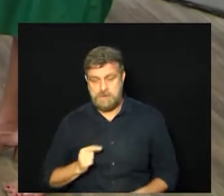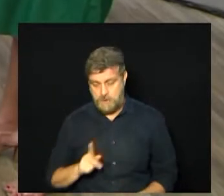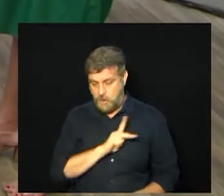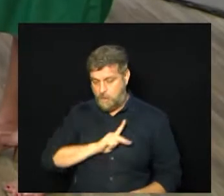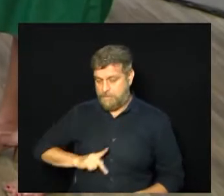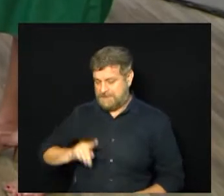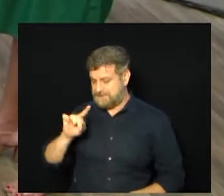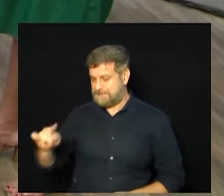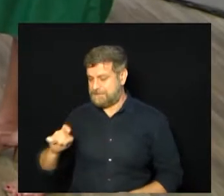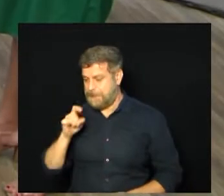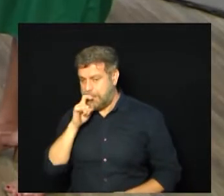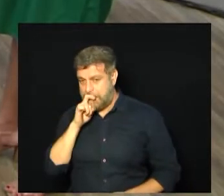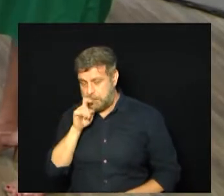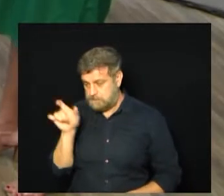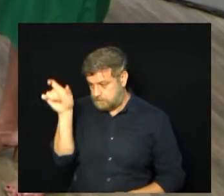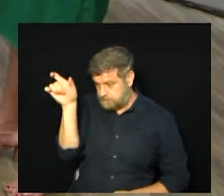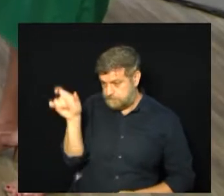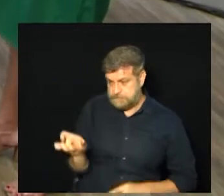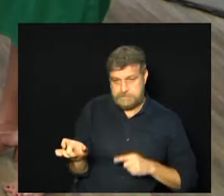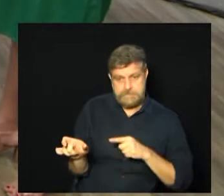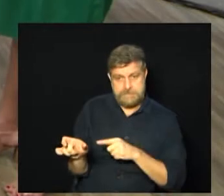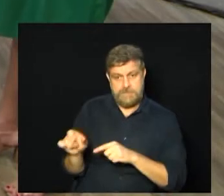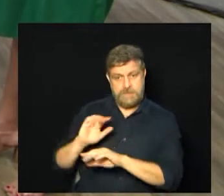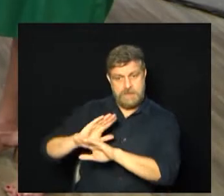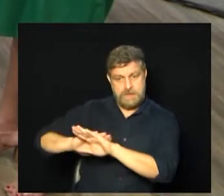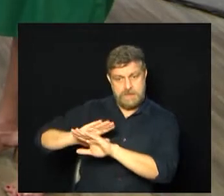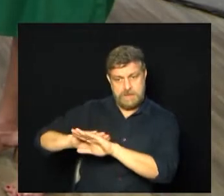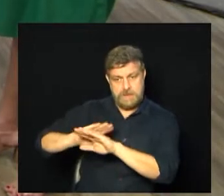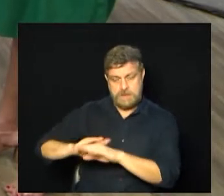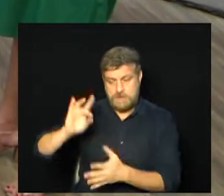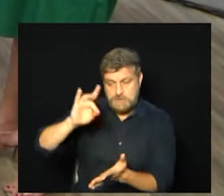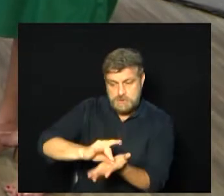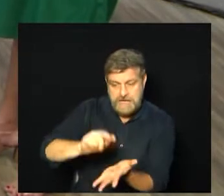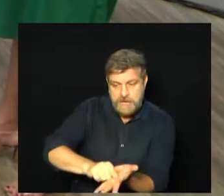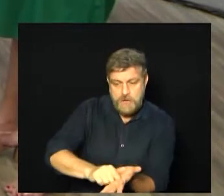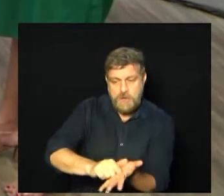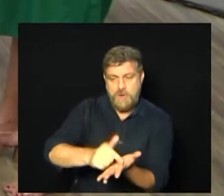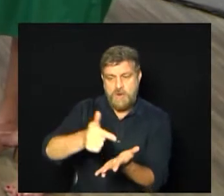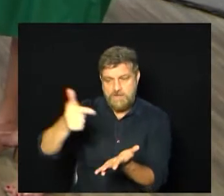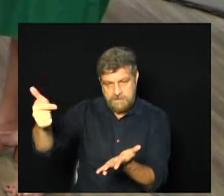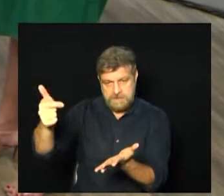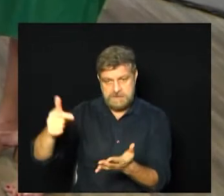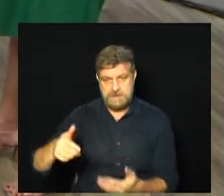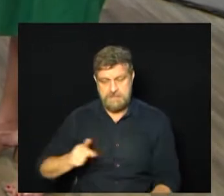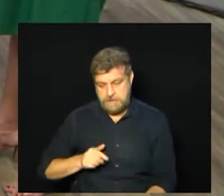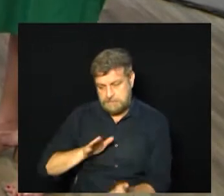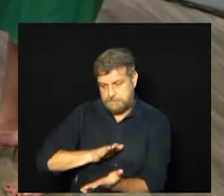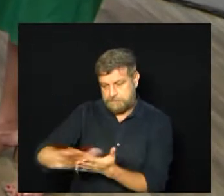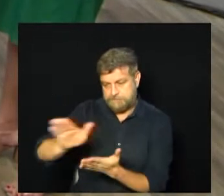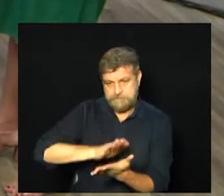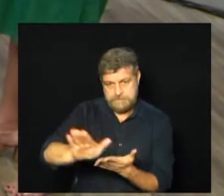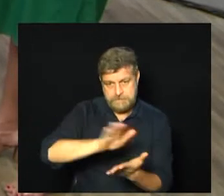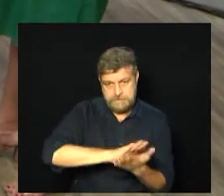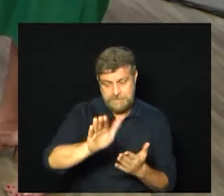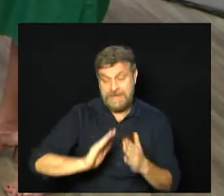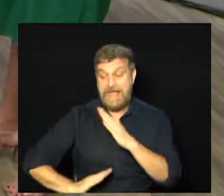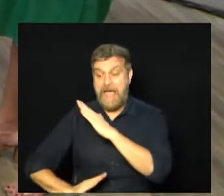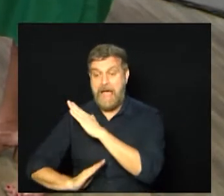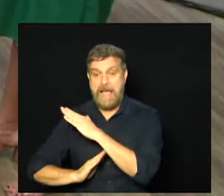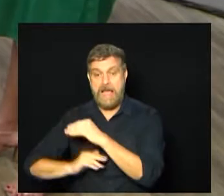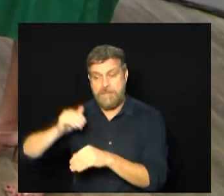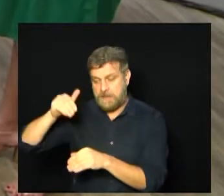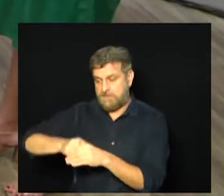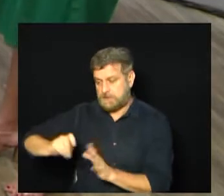da Câmara, ele coloca no Diário Oficial, ou seja, ela é promulgada pela Câmara Municipal